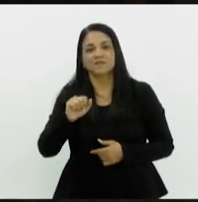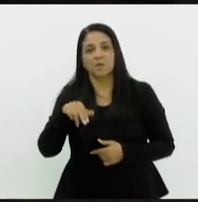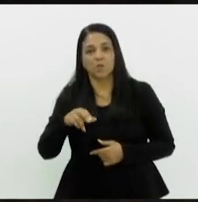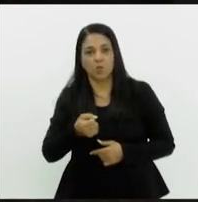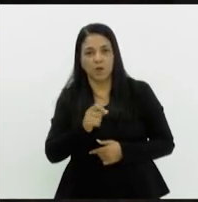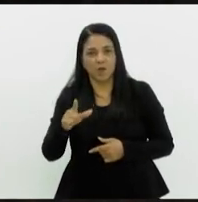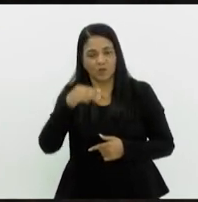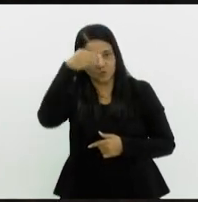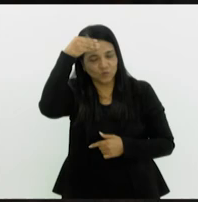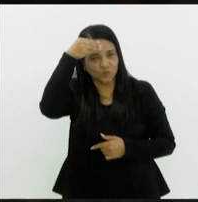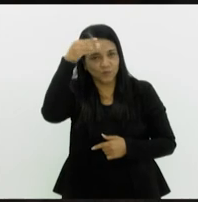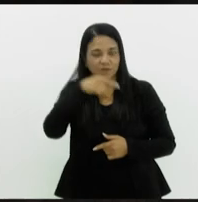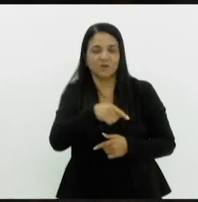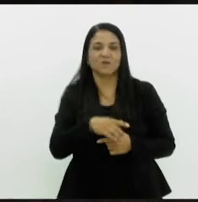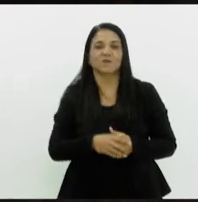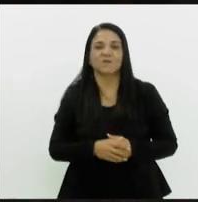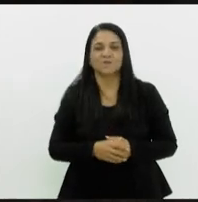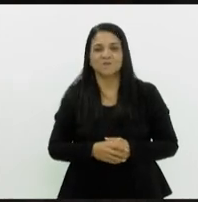Mouzinho, sobrinho do homenageado,